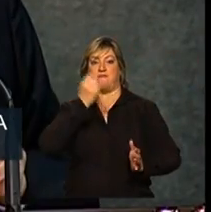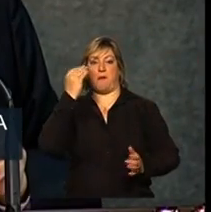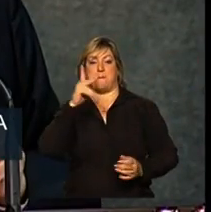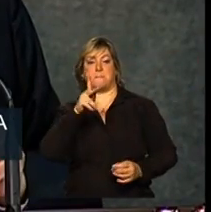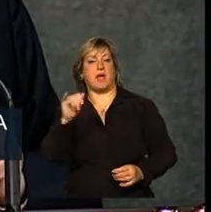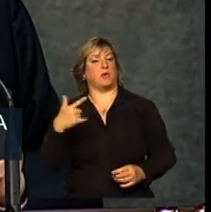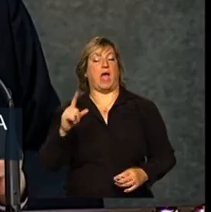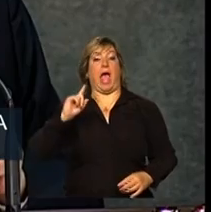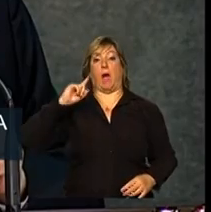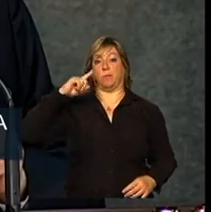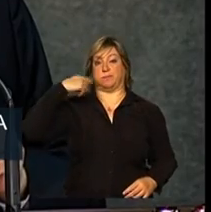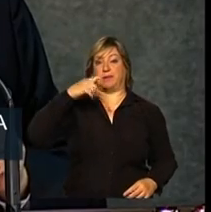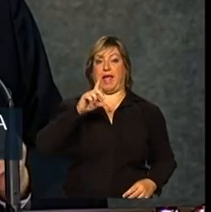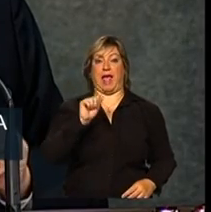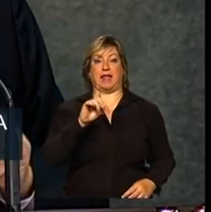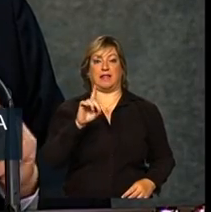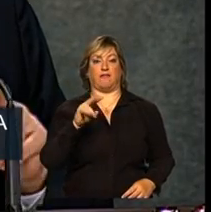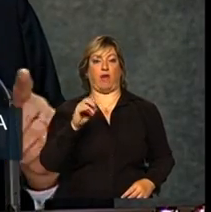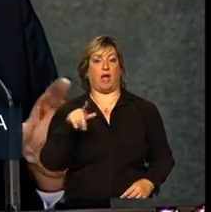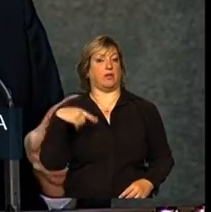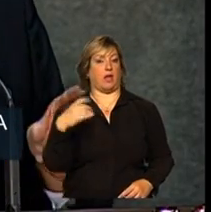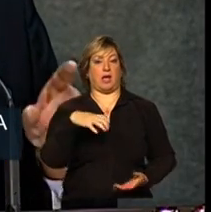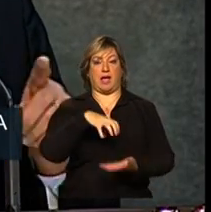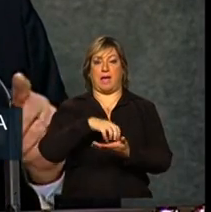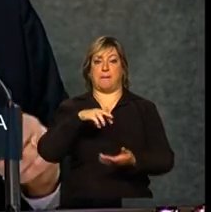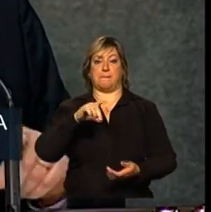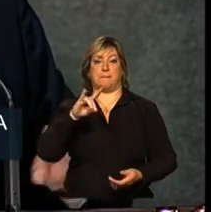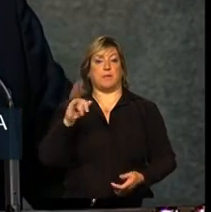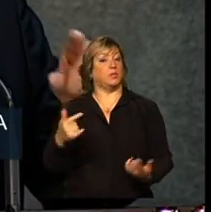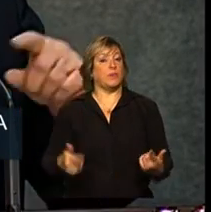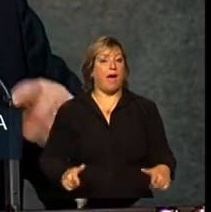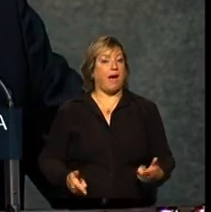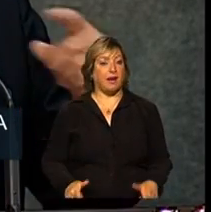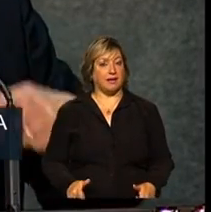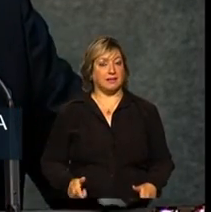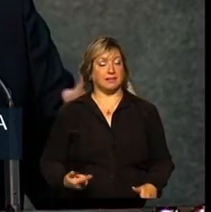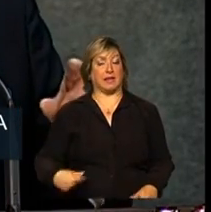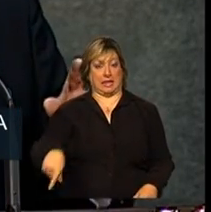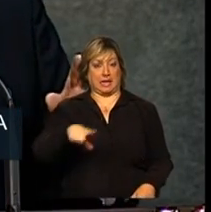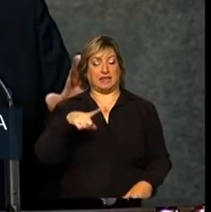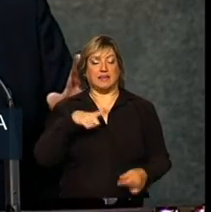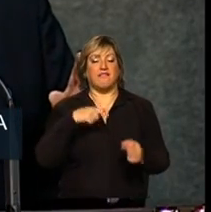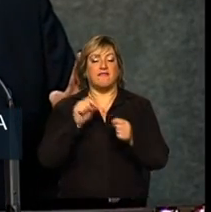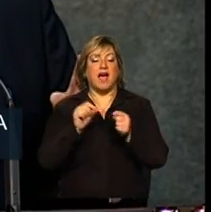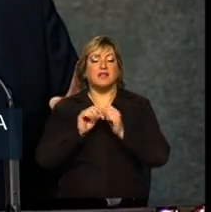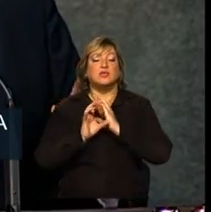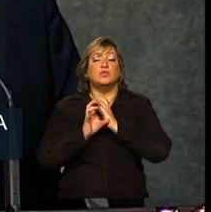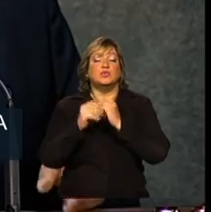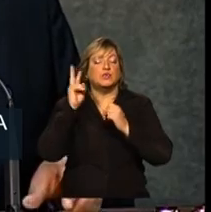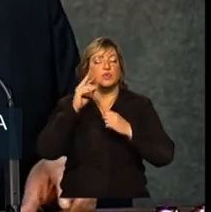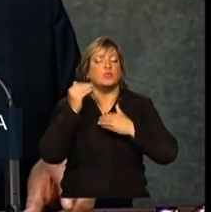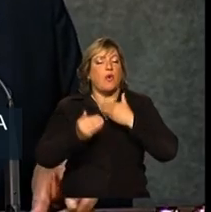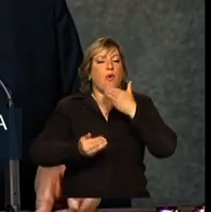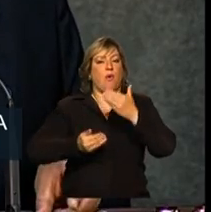tem pai advogado. Ela está construindo a sua história.